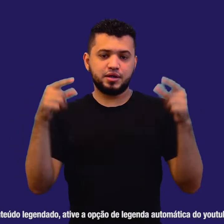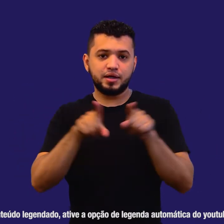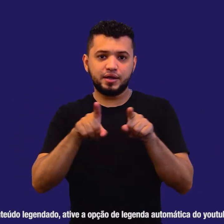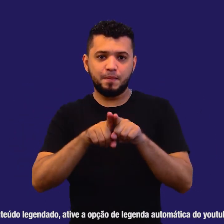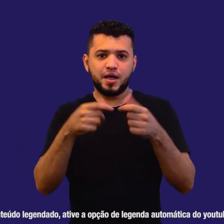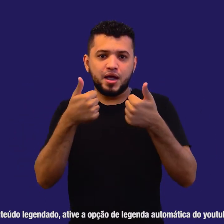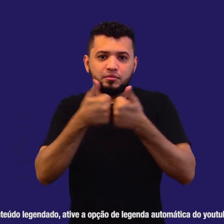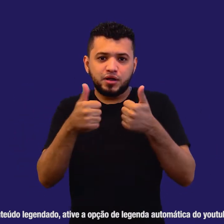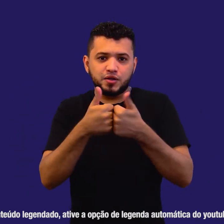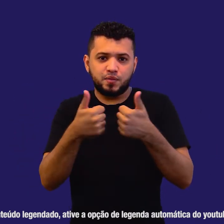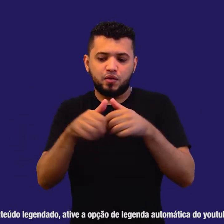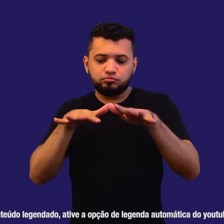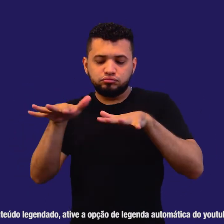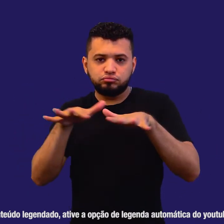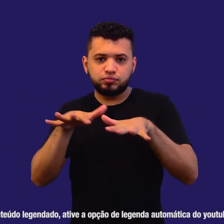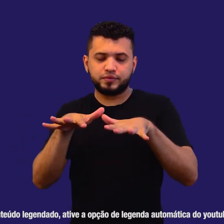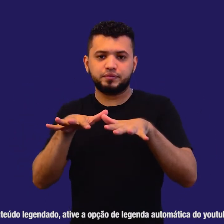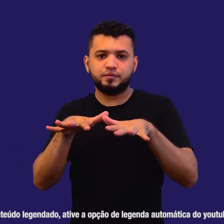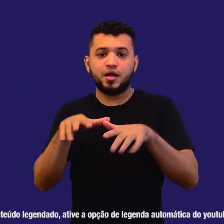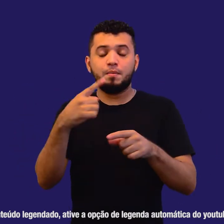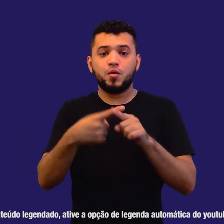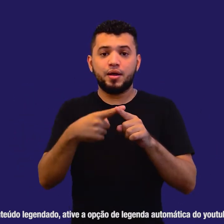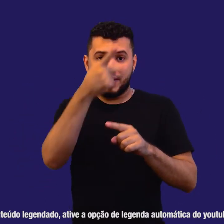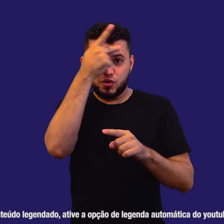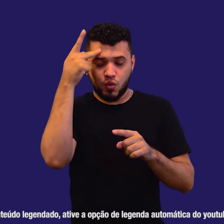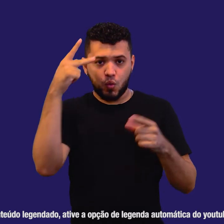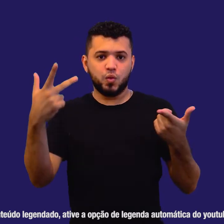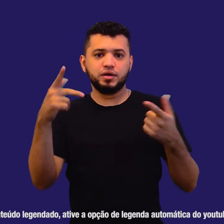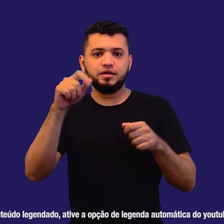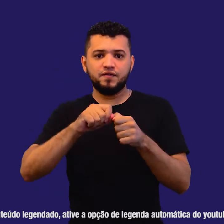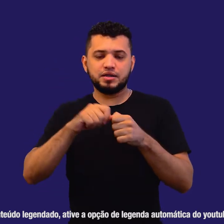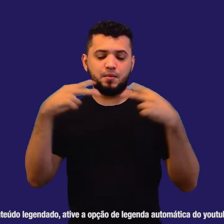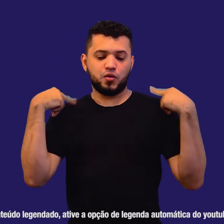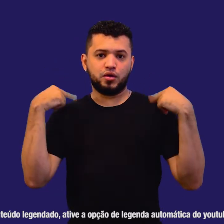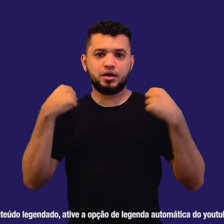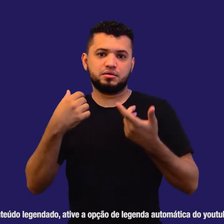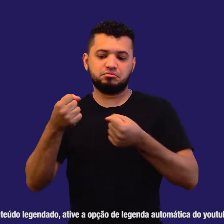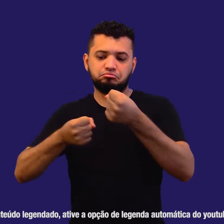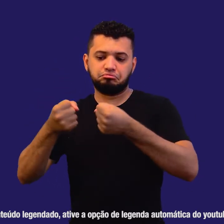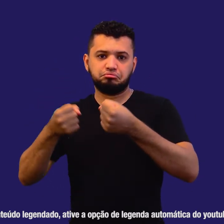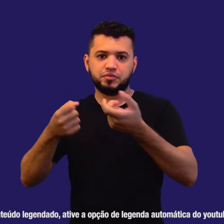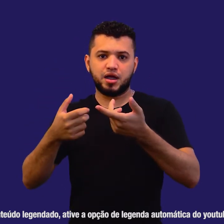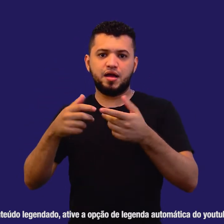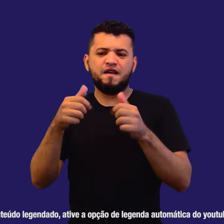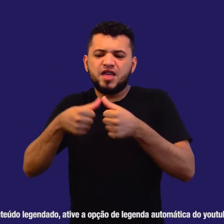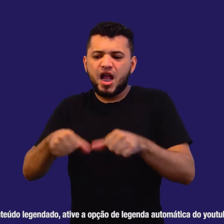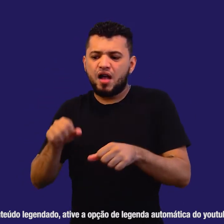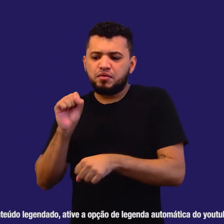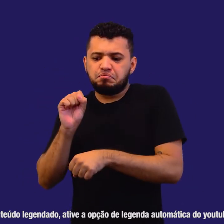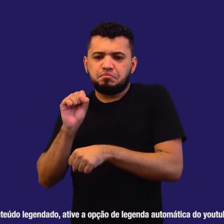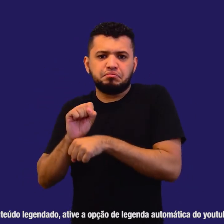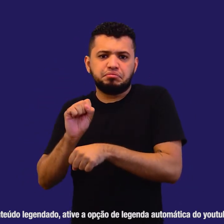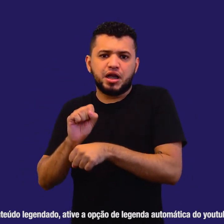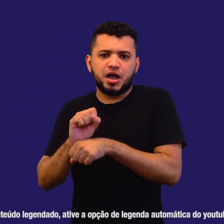demanda. E Uber surgiu justamente disso. Eram motoristas particulares e o carro ficava ocioso por muito tempo durante